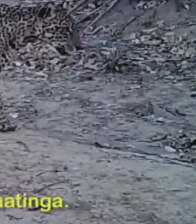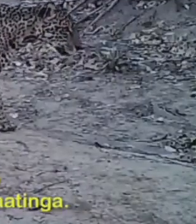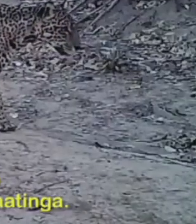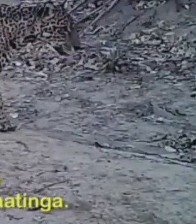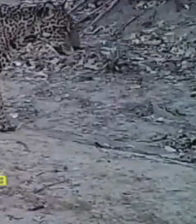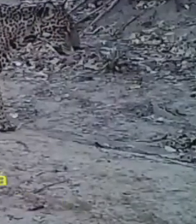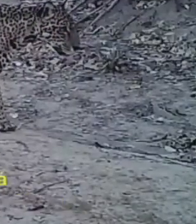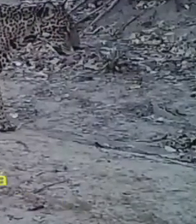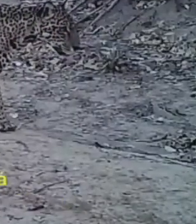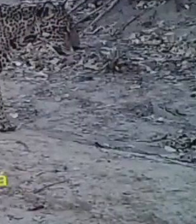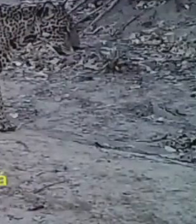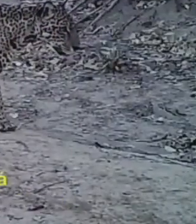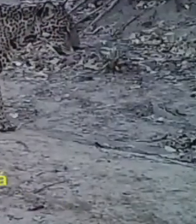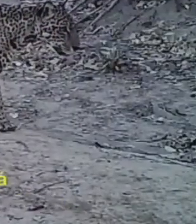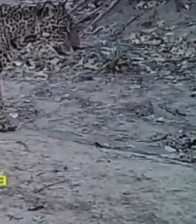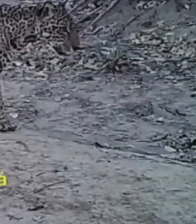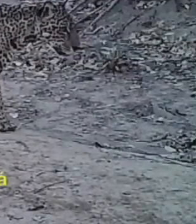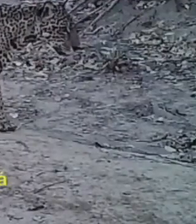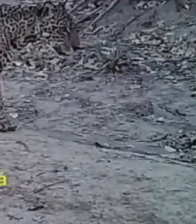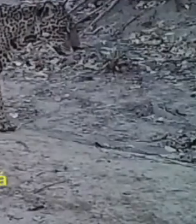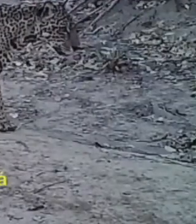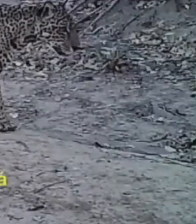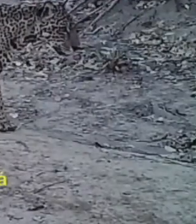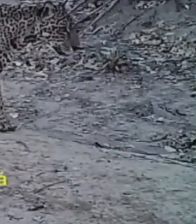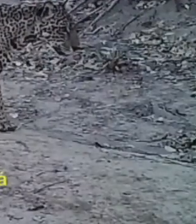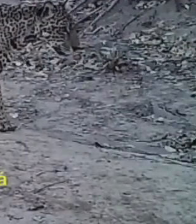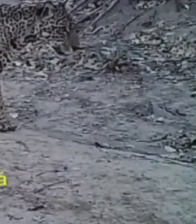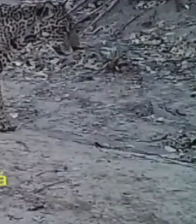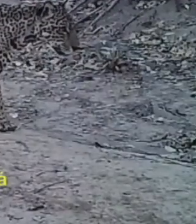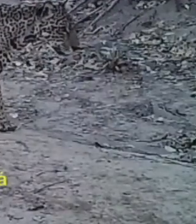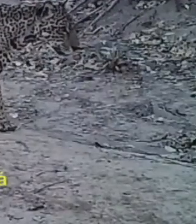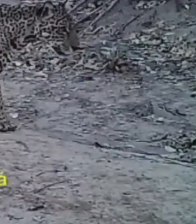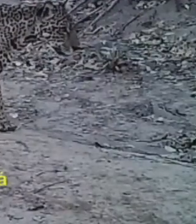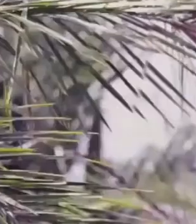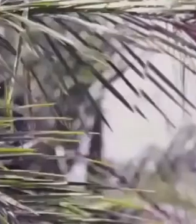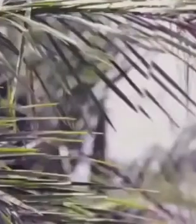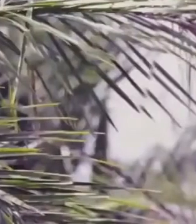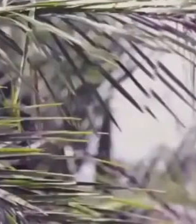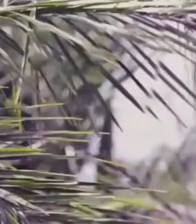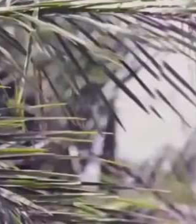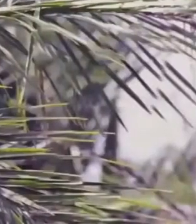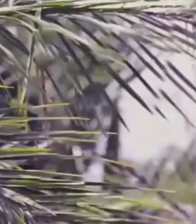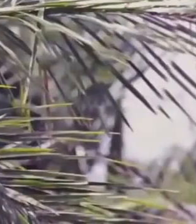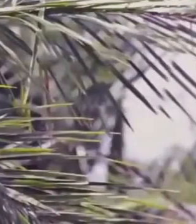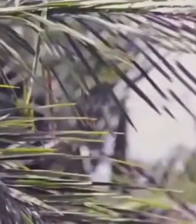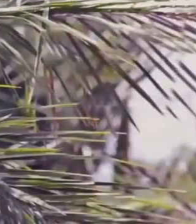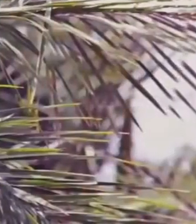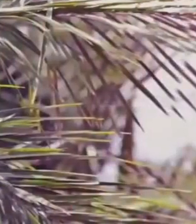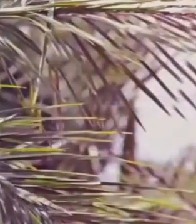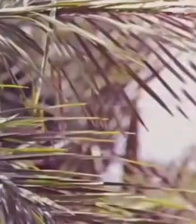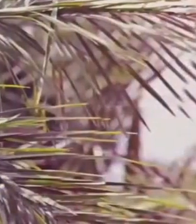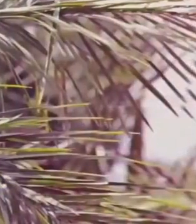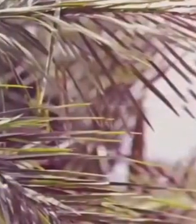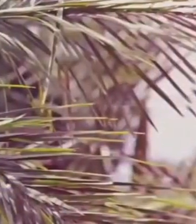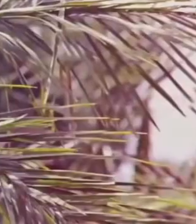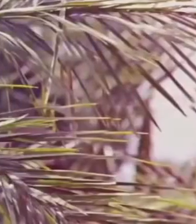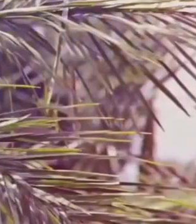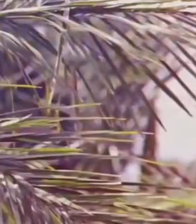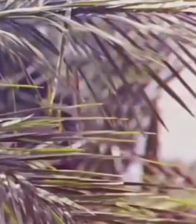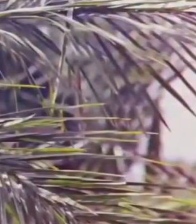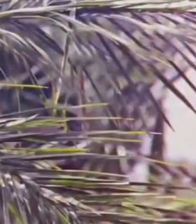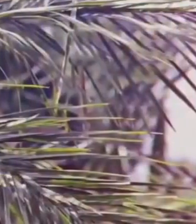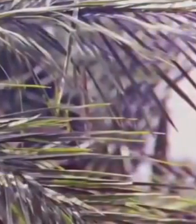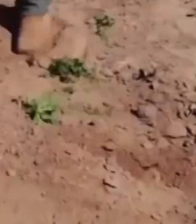na Caatinga. Então, é o caso da onça-pintada, que está severamente ameaçada ali, a arara-azul, que tem pouquíssimos indivíduos